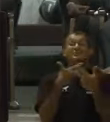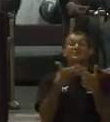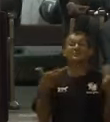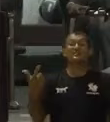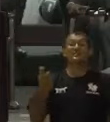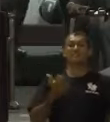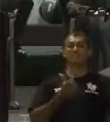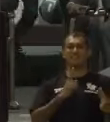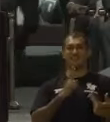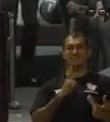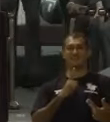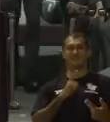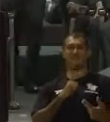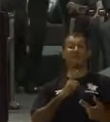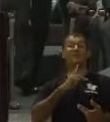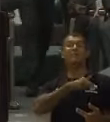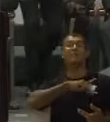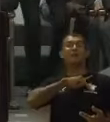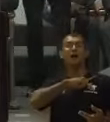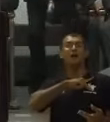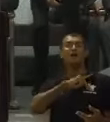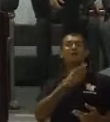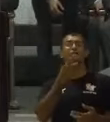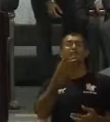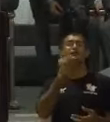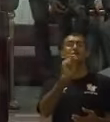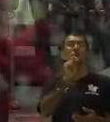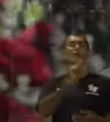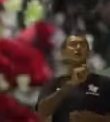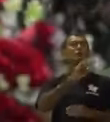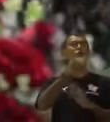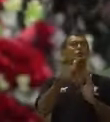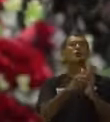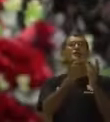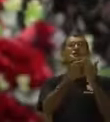está dizendo o seguinte: diante de tudo que